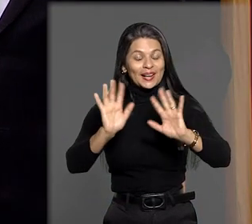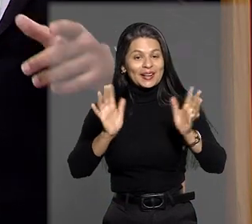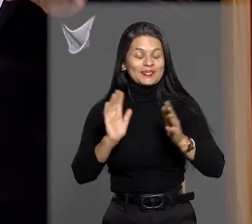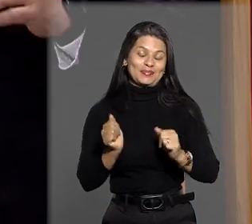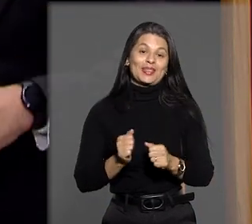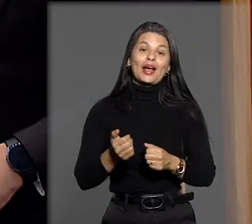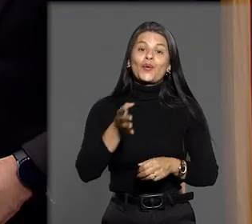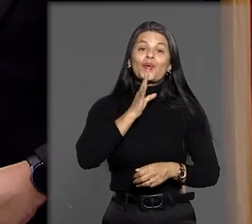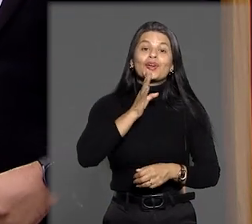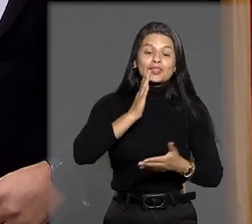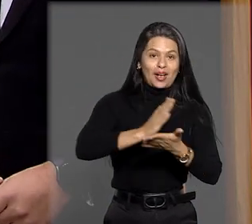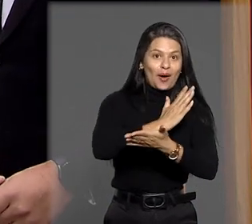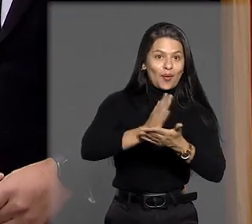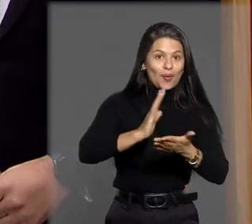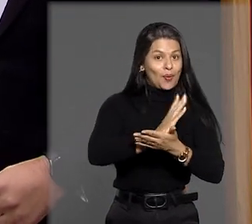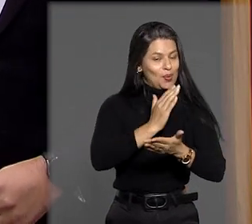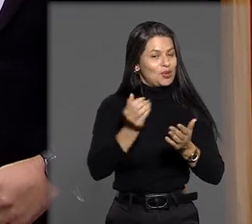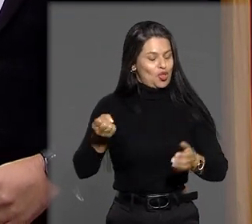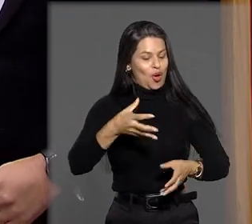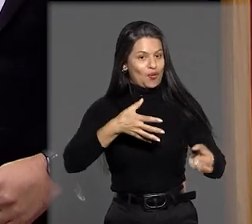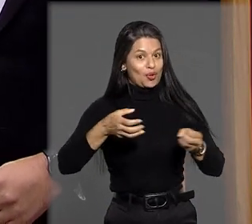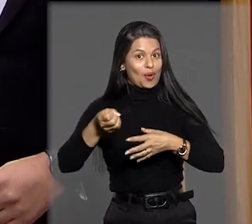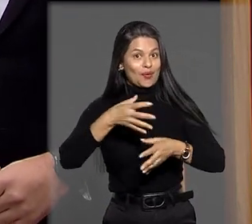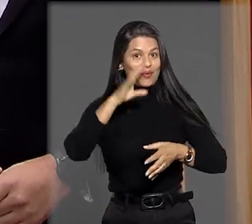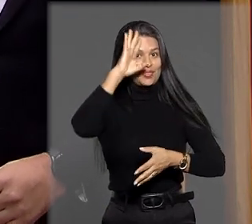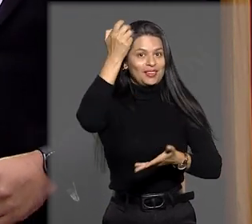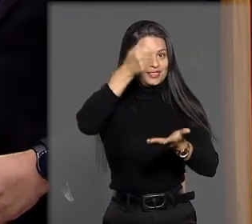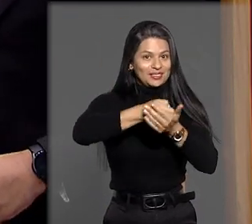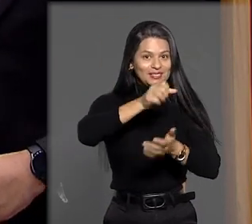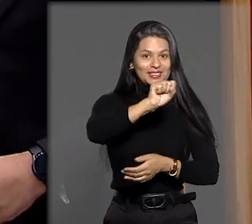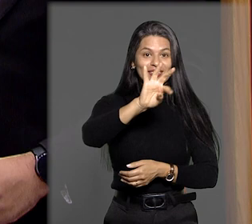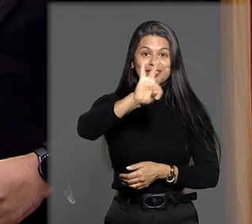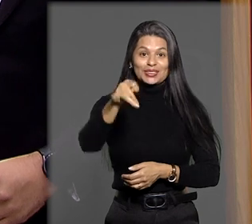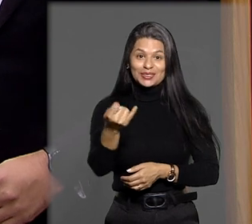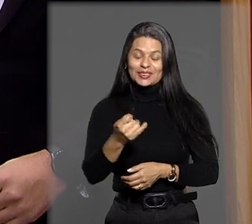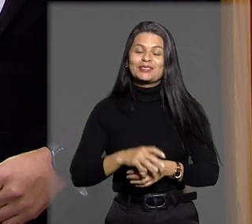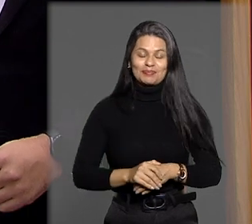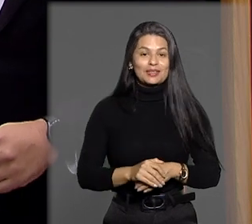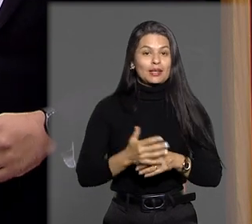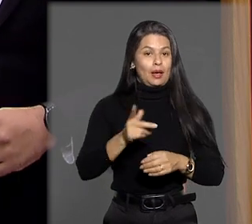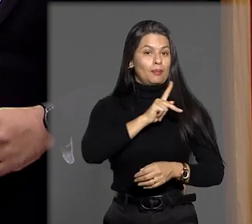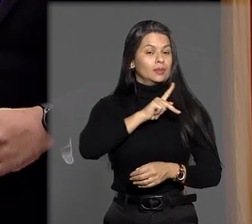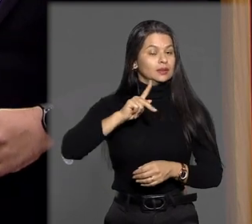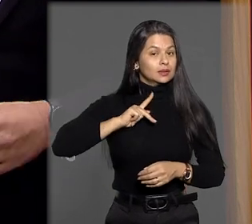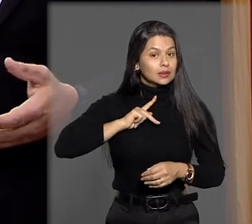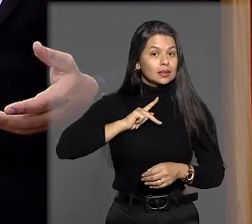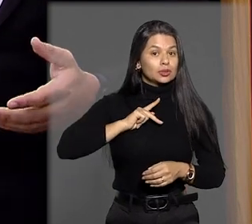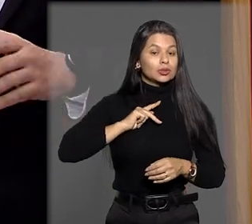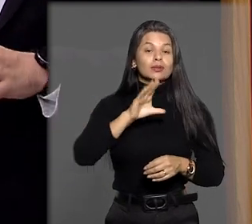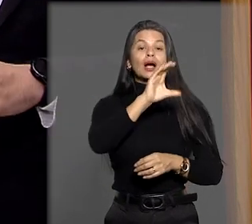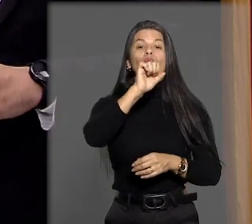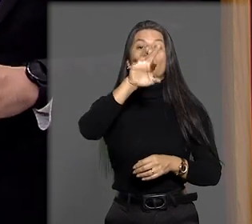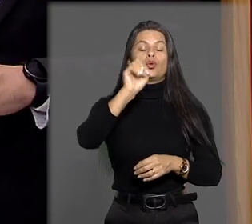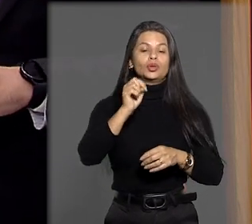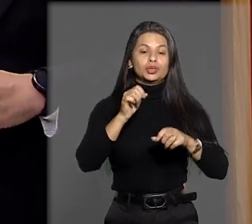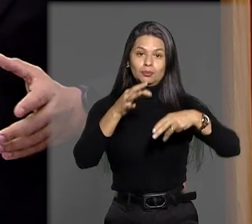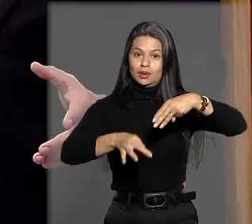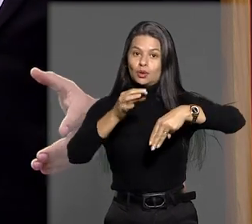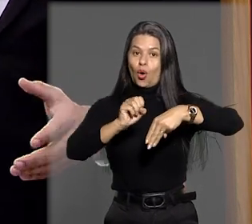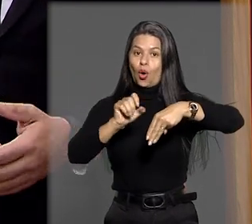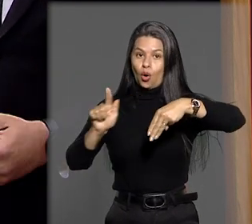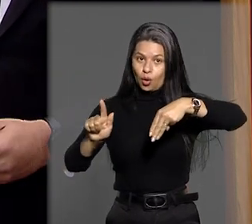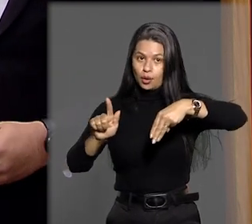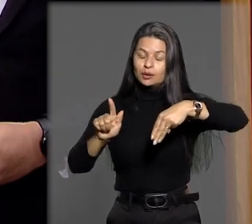Olá! Conheça algumas das recentes decisões do STJ. O vice-presidente da Corte, ministro Og Fernandes,